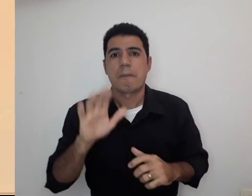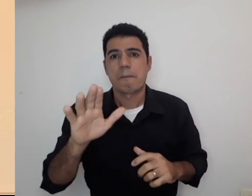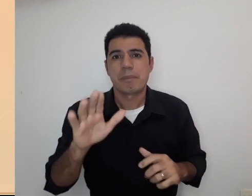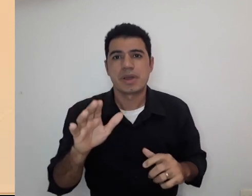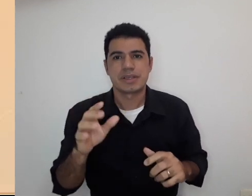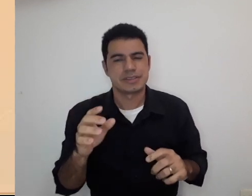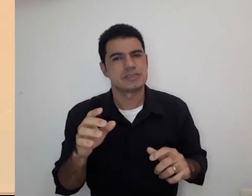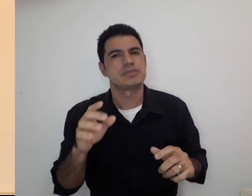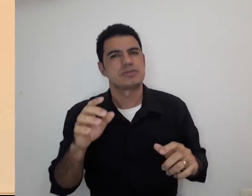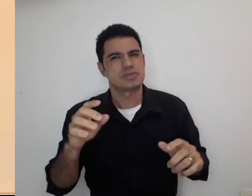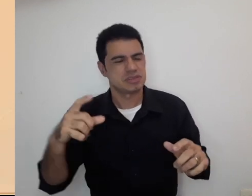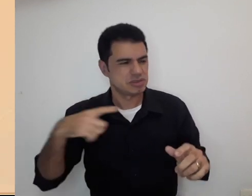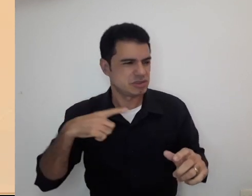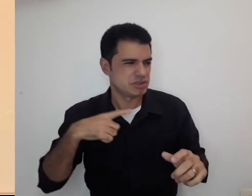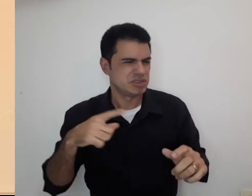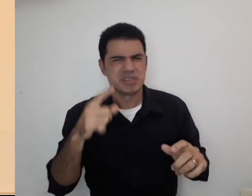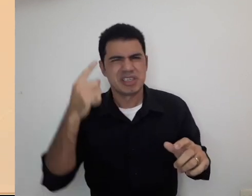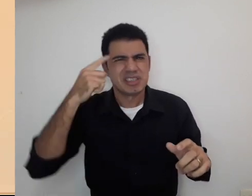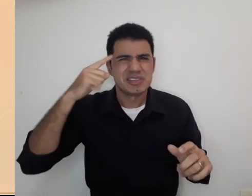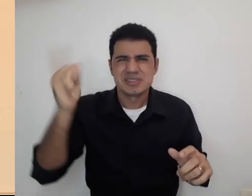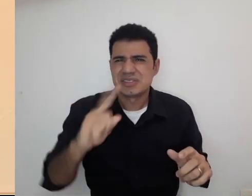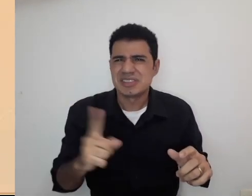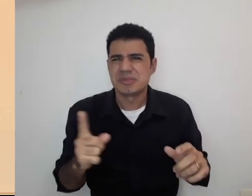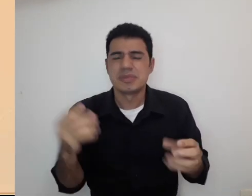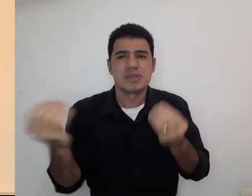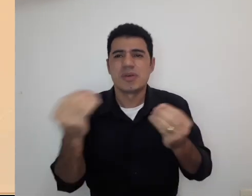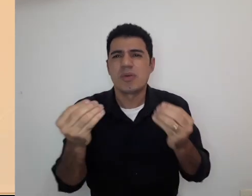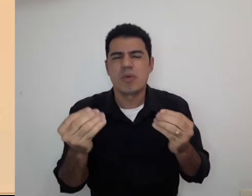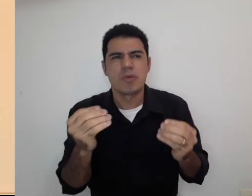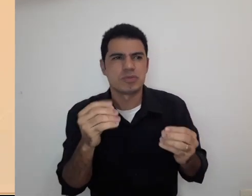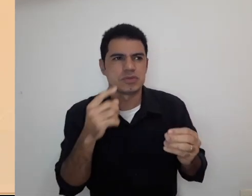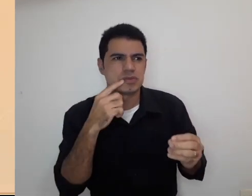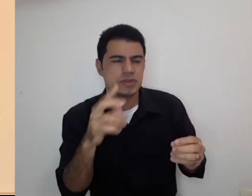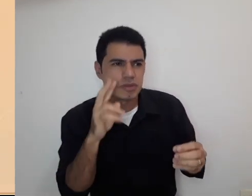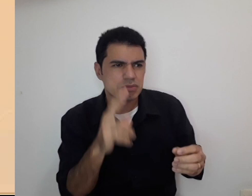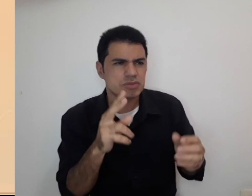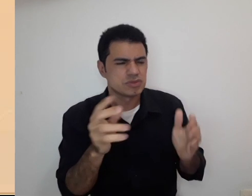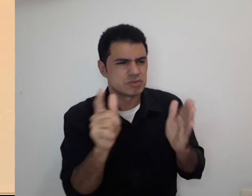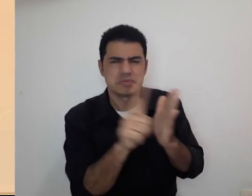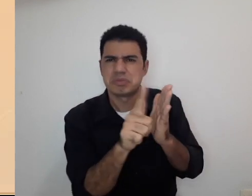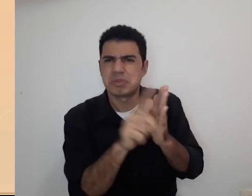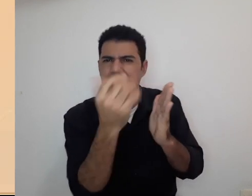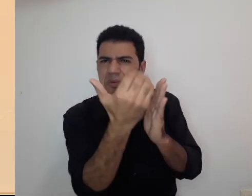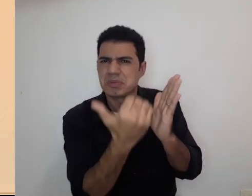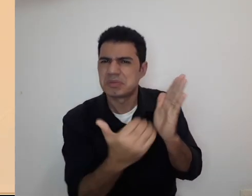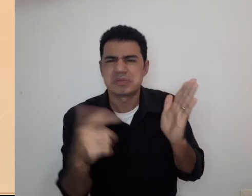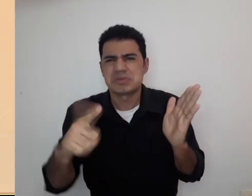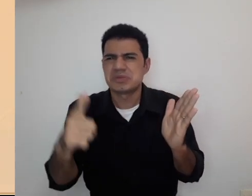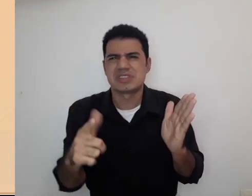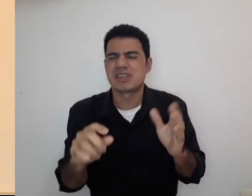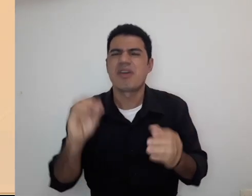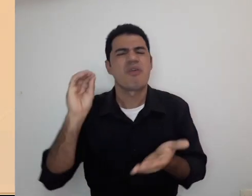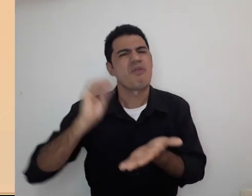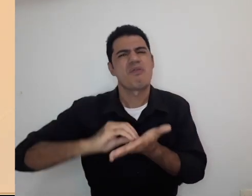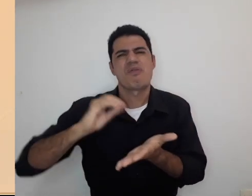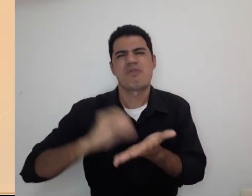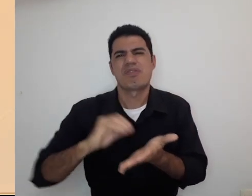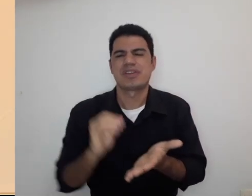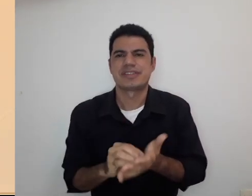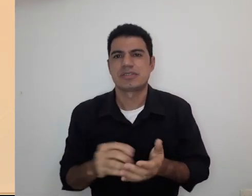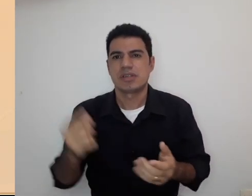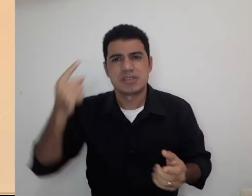fator que atrapalhava a execução correta da música: a falta de precisão na escrita. Sem essa